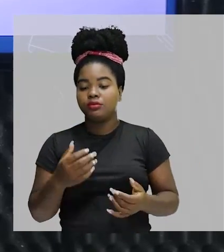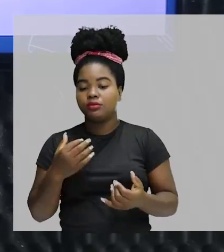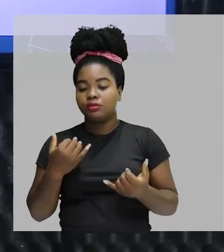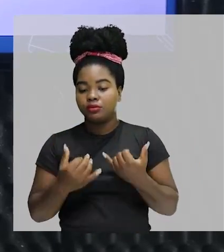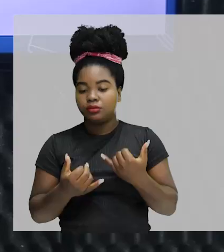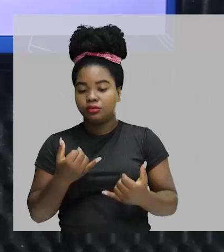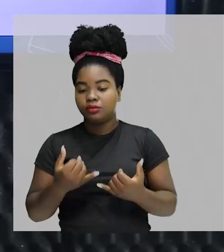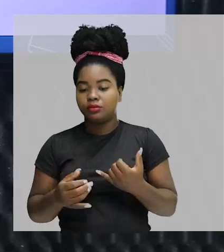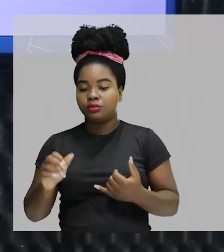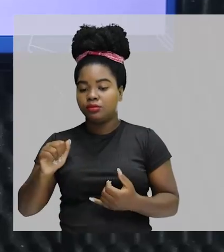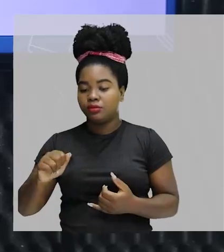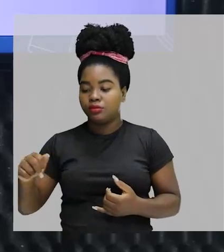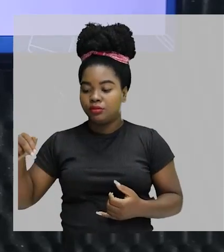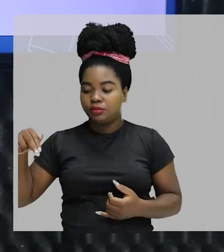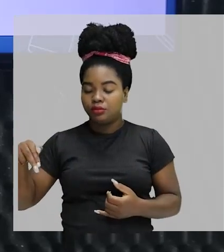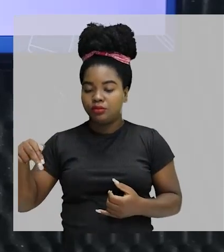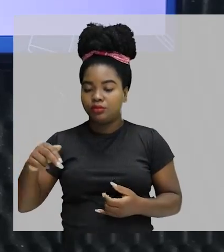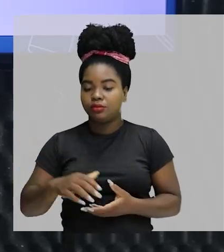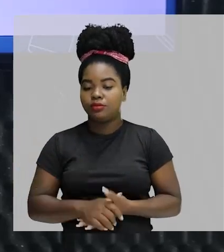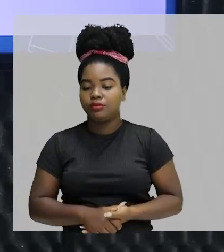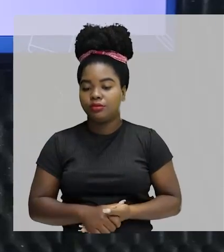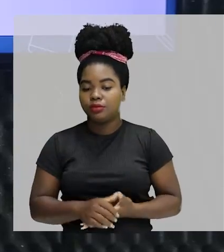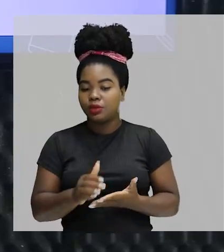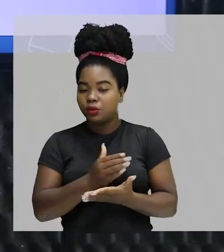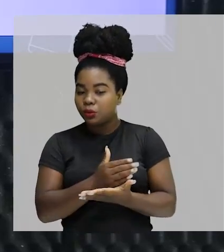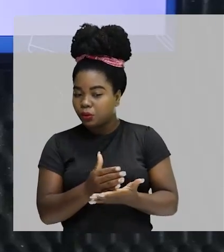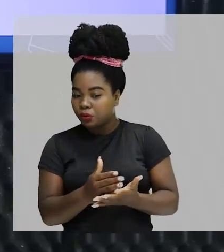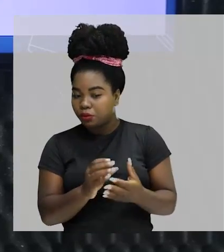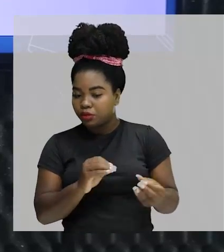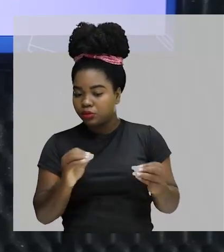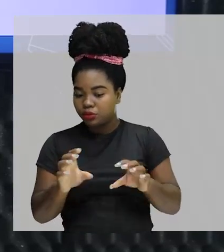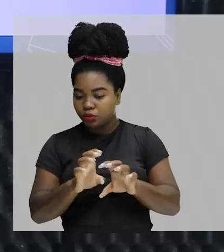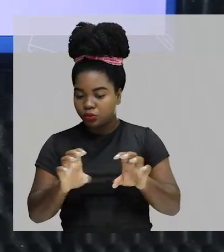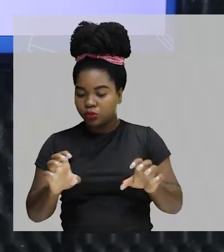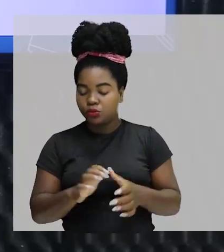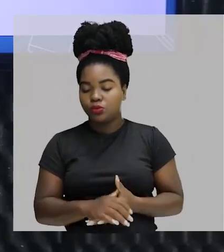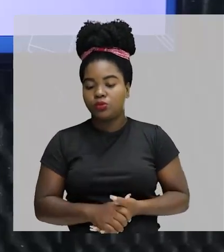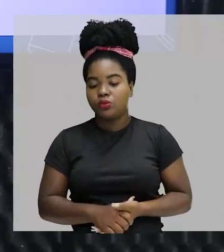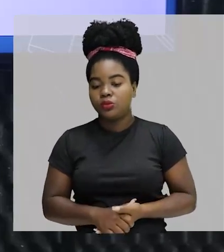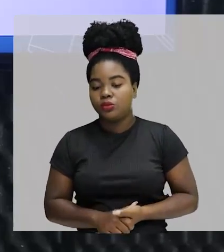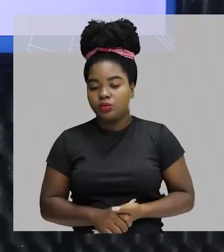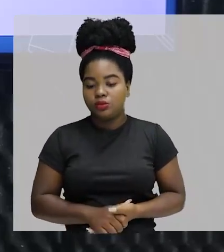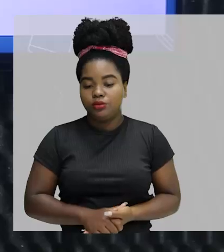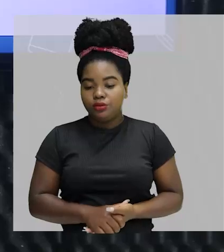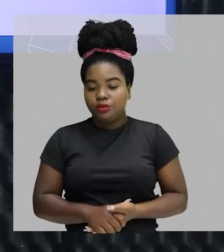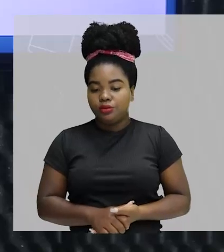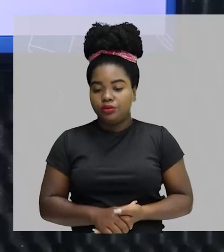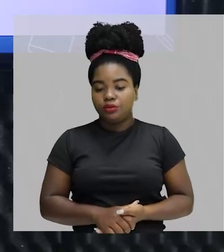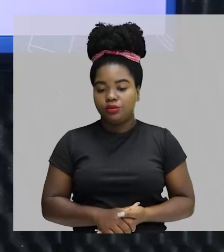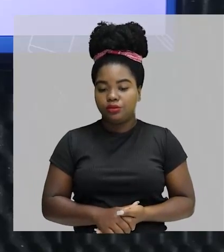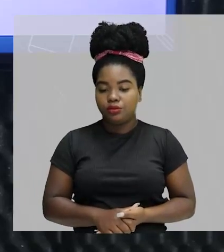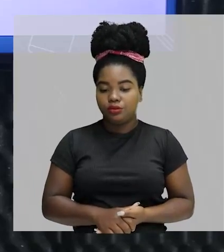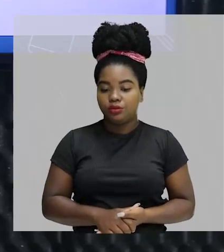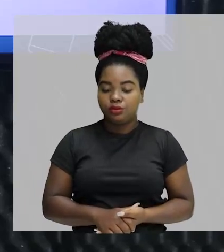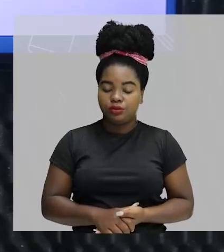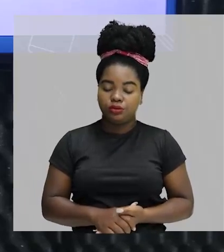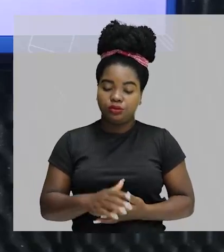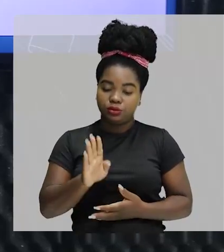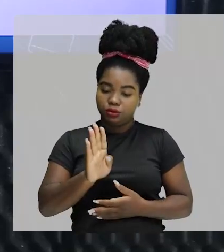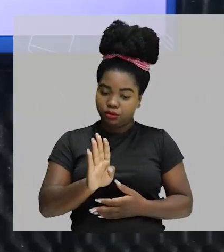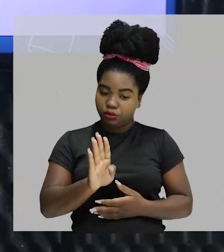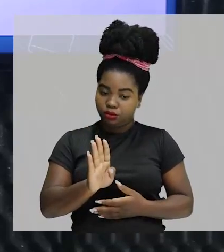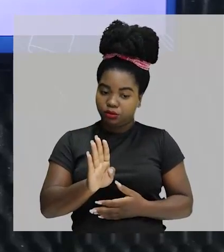assemelha ao próprio AN, que é o comecinho da escrita do termo geral. Tem mais. O b lá da